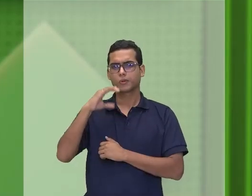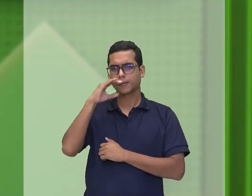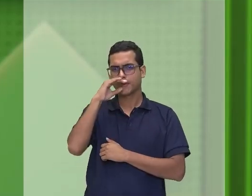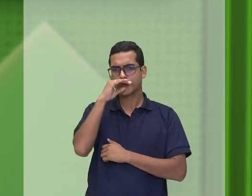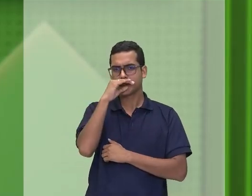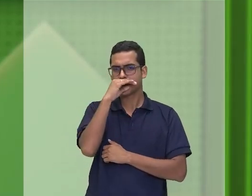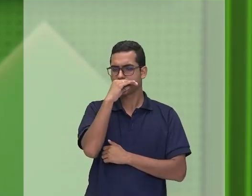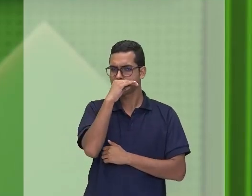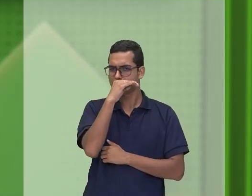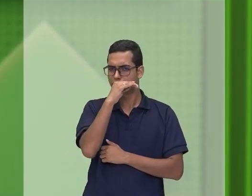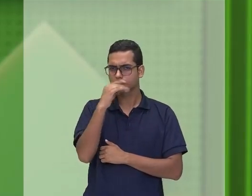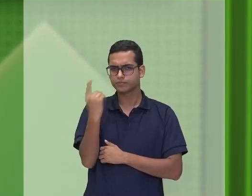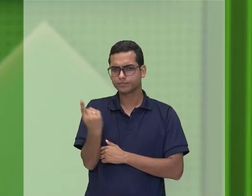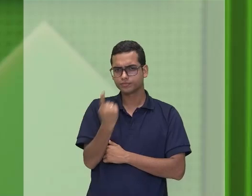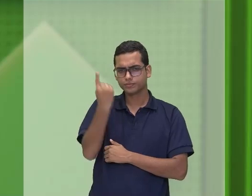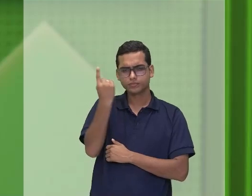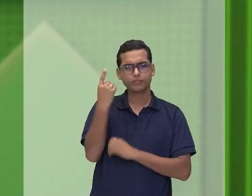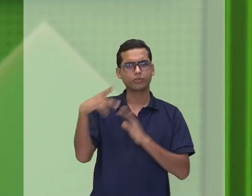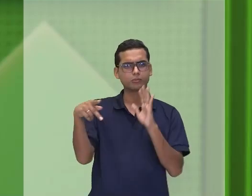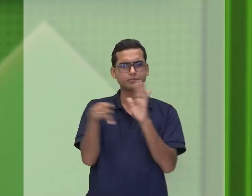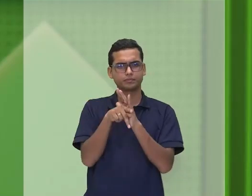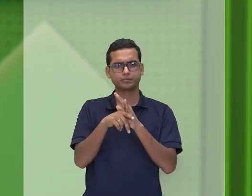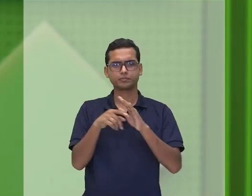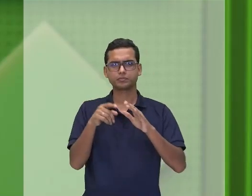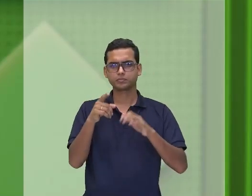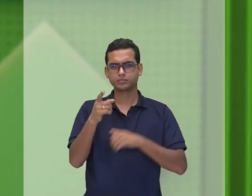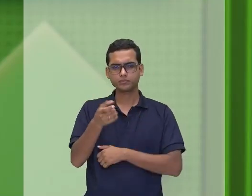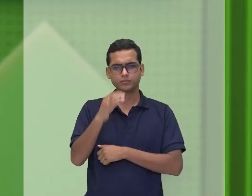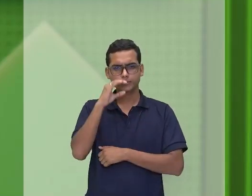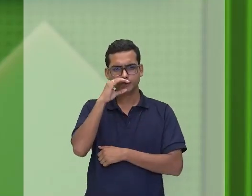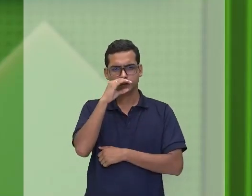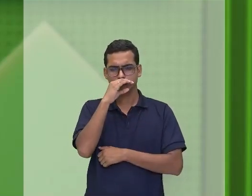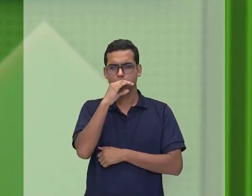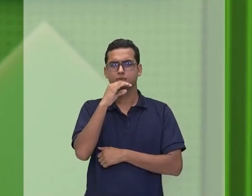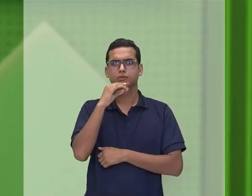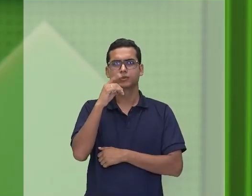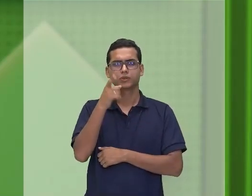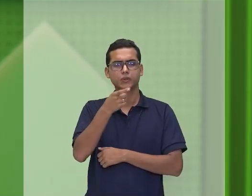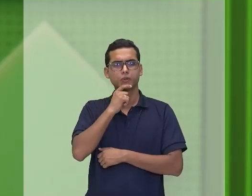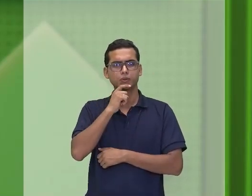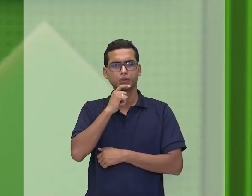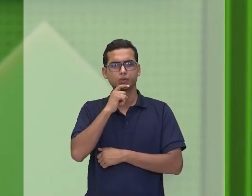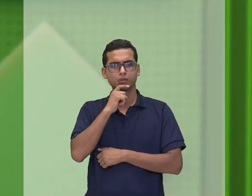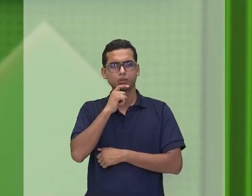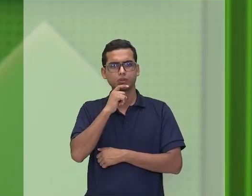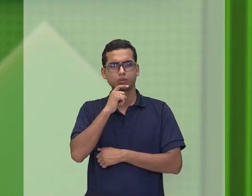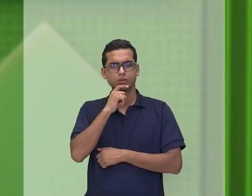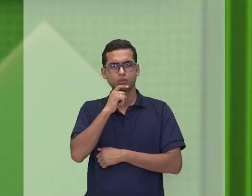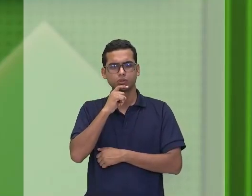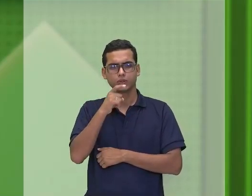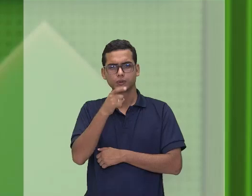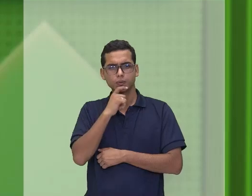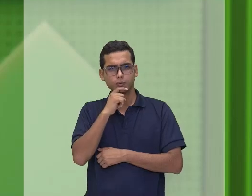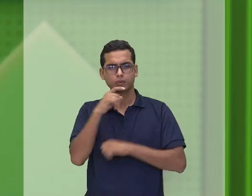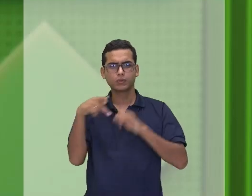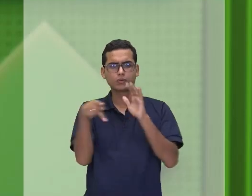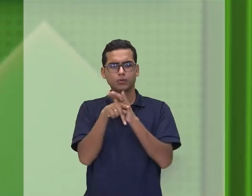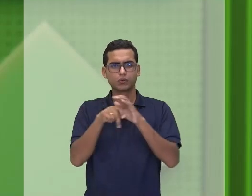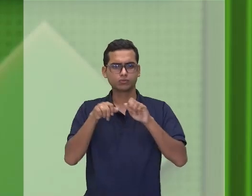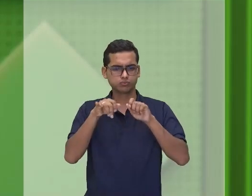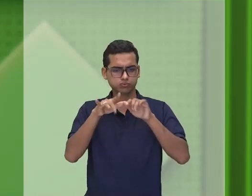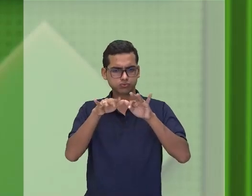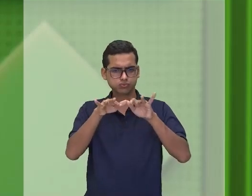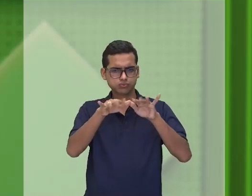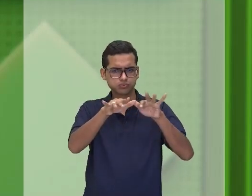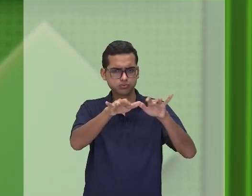ar frio, colocar o ar frio, que vai descer e o ar quente vai subir,